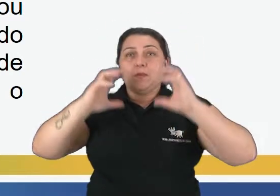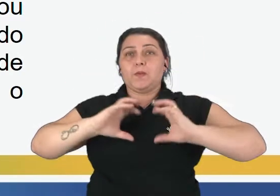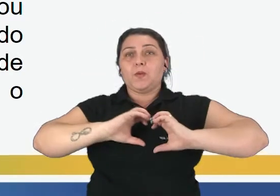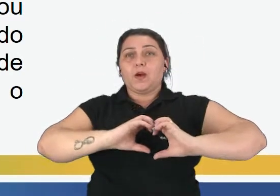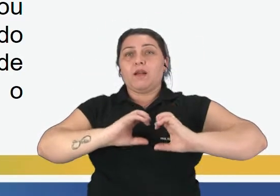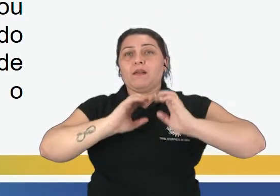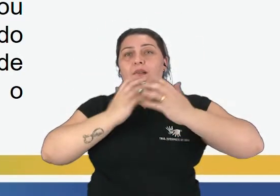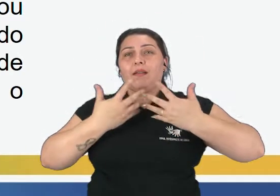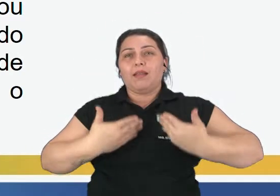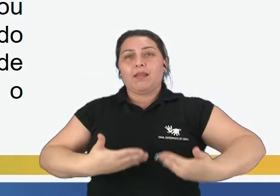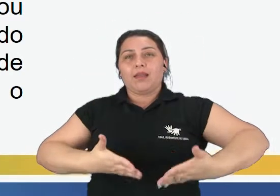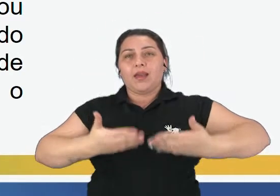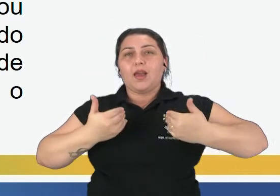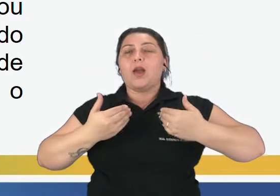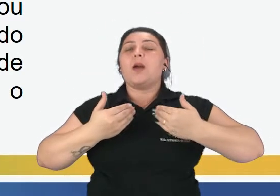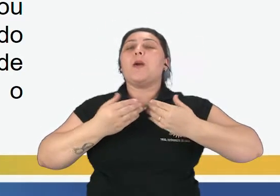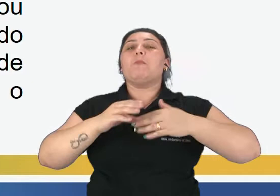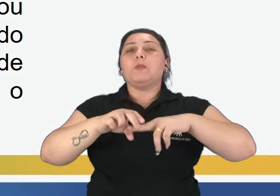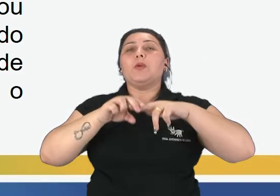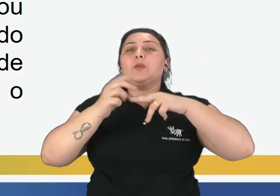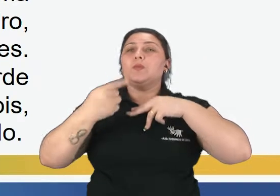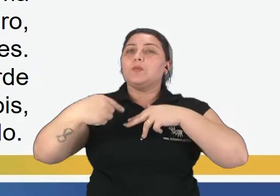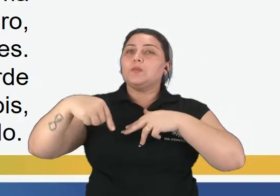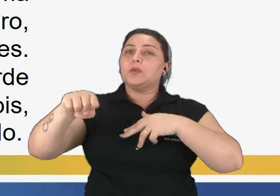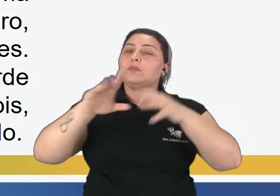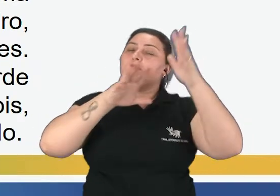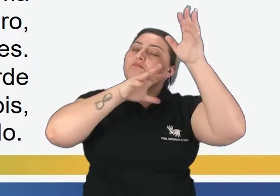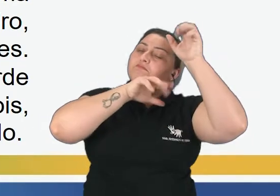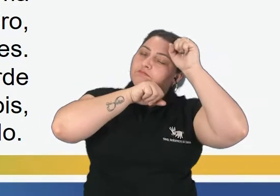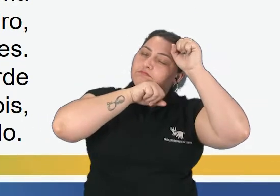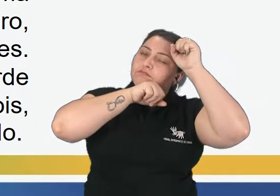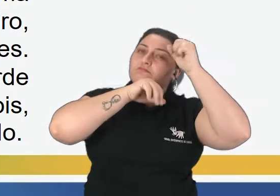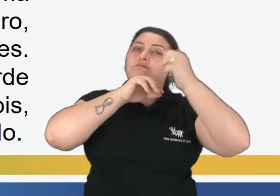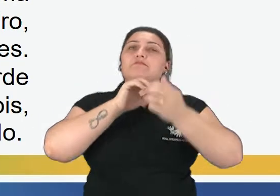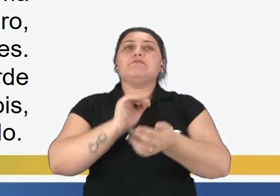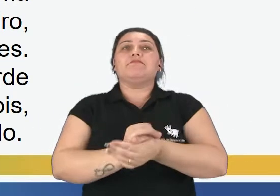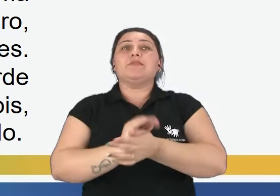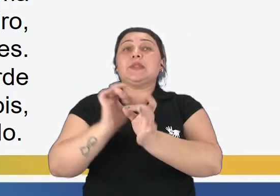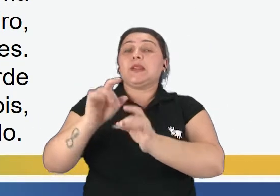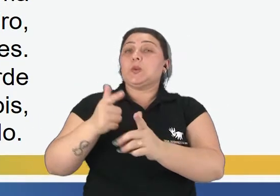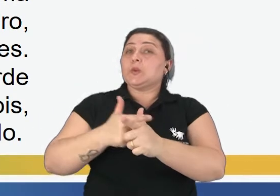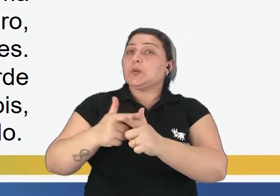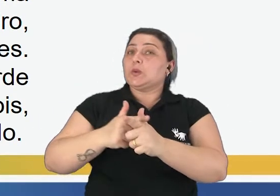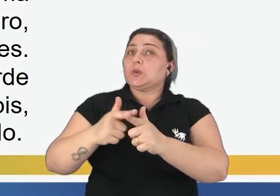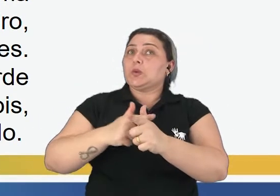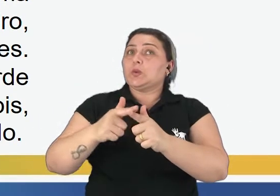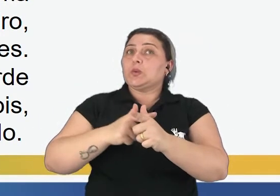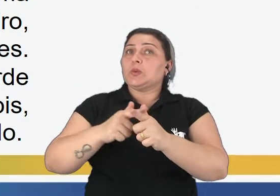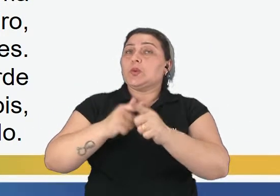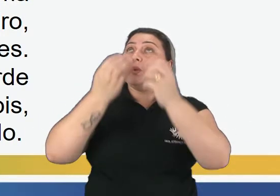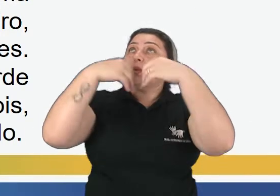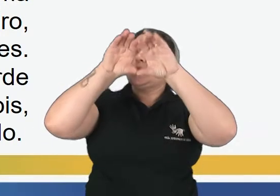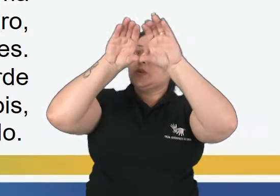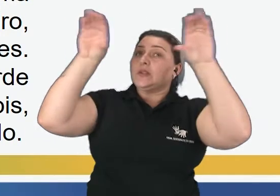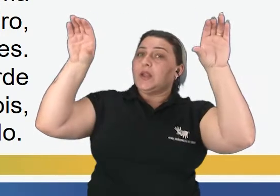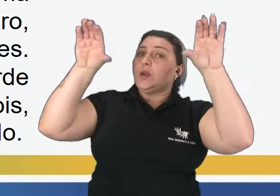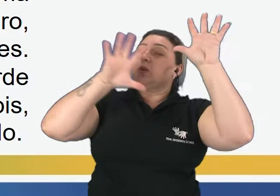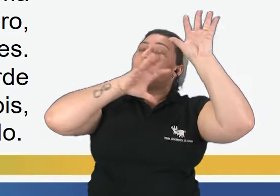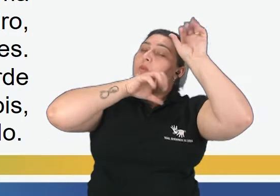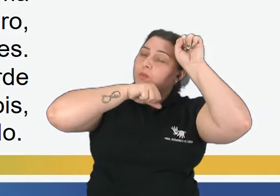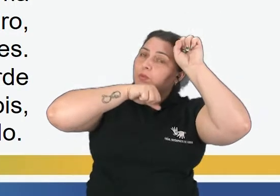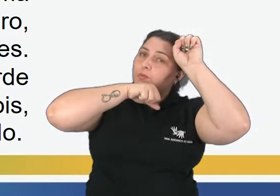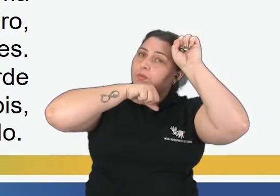leve, por isso foi tranquilamente para a cama. Deixando seus problemas ao cuidado dos céus, e